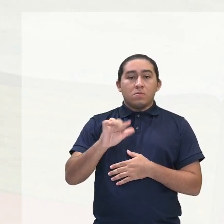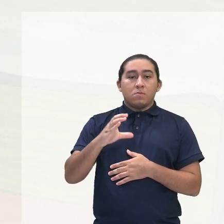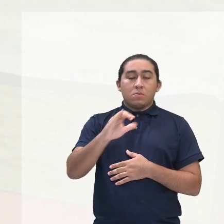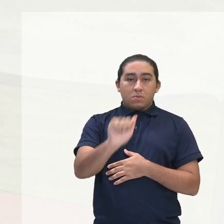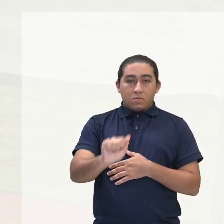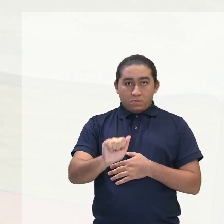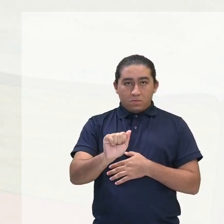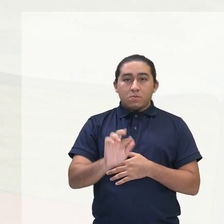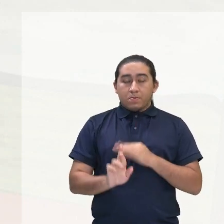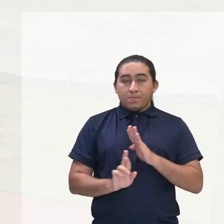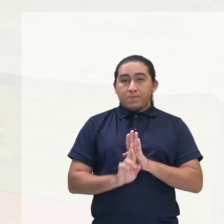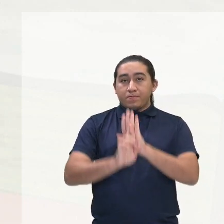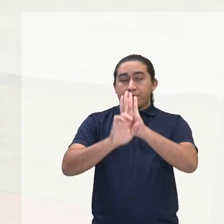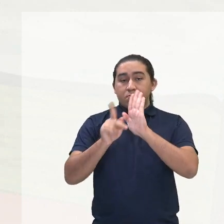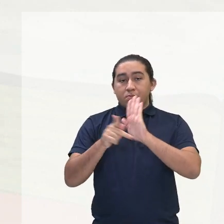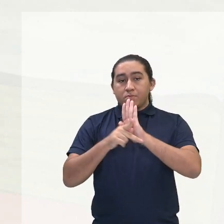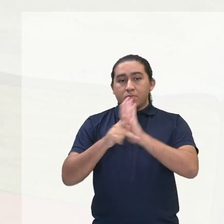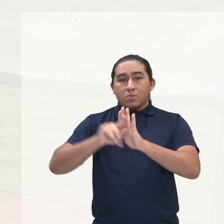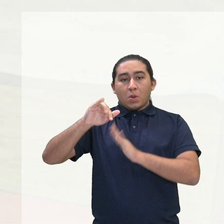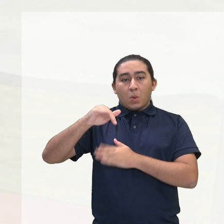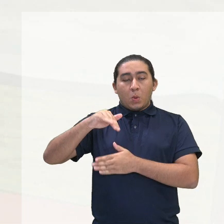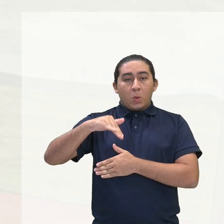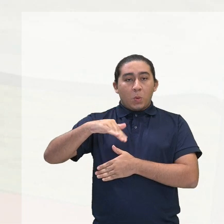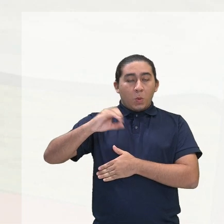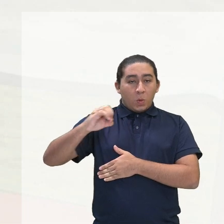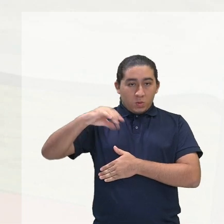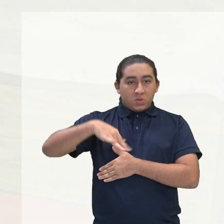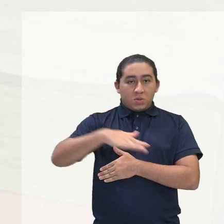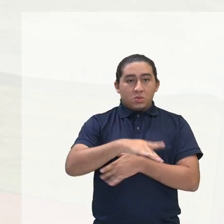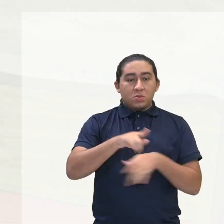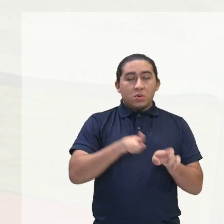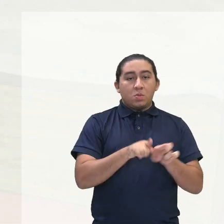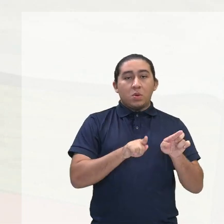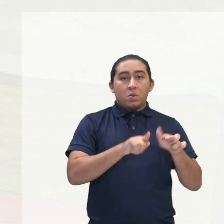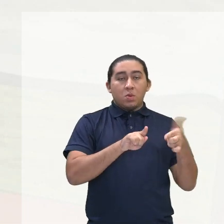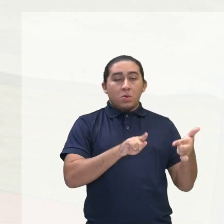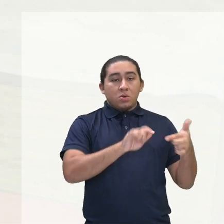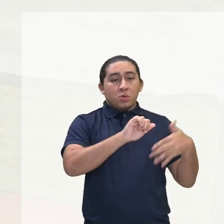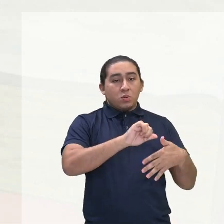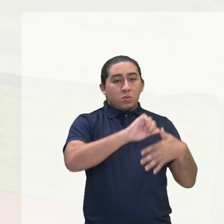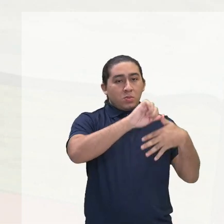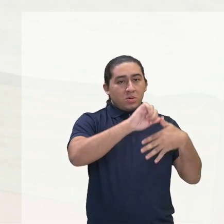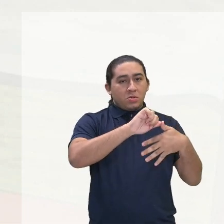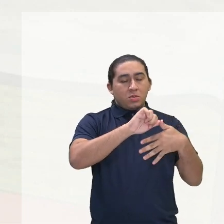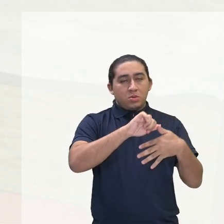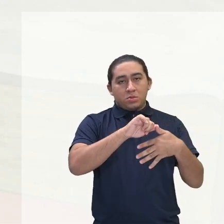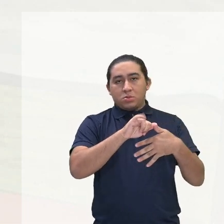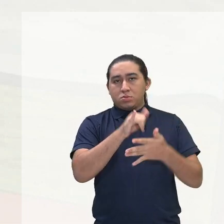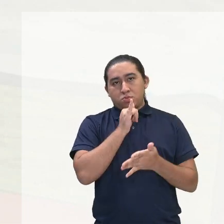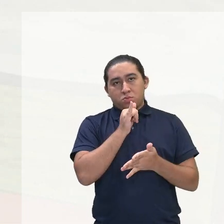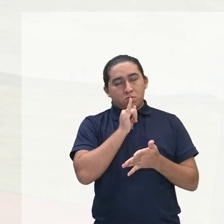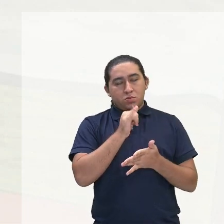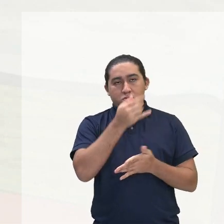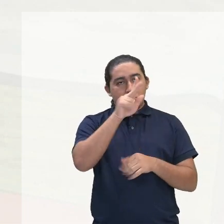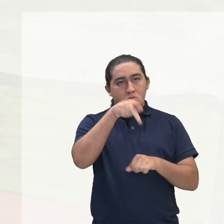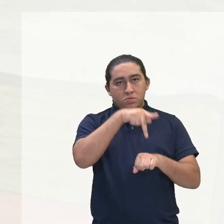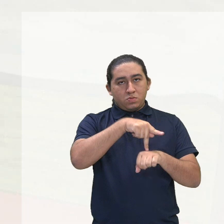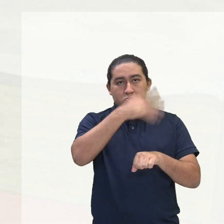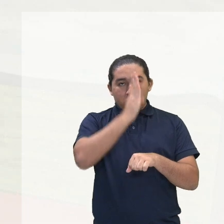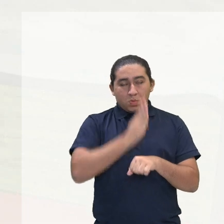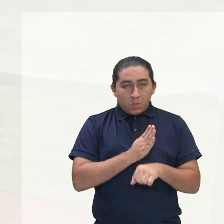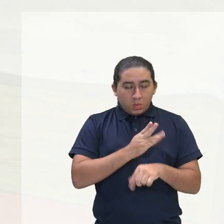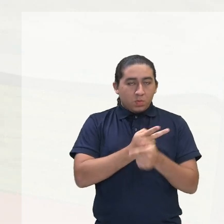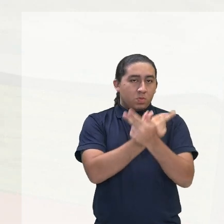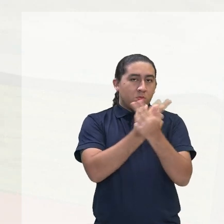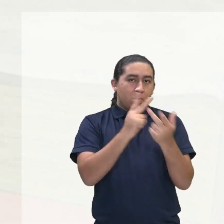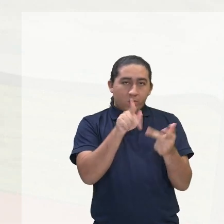oceano. E a placa sul-americana, onde está aqui, por exemplo, o Brasil, né? O Brasil,